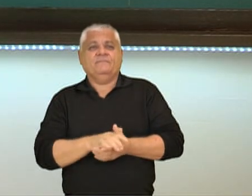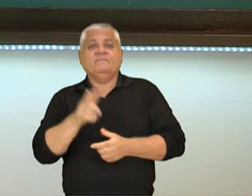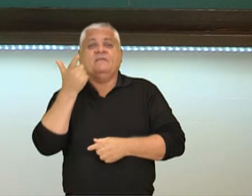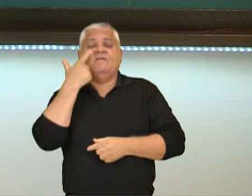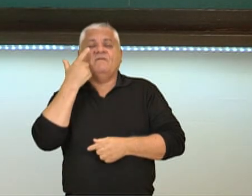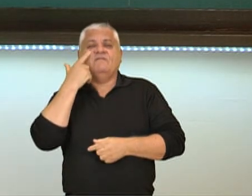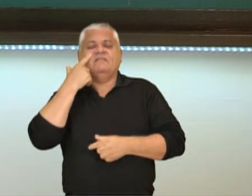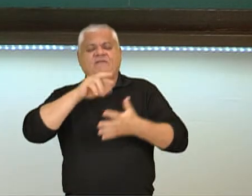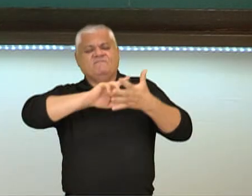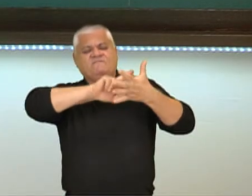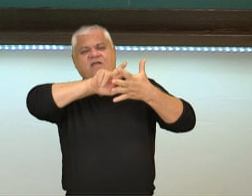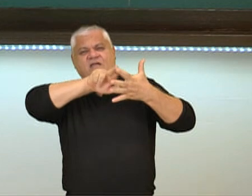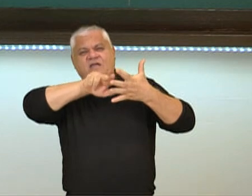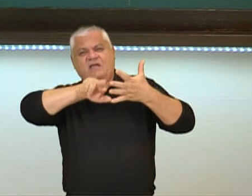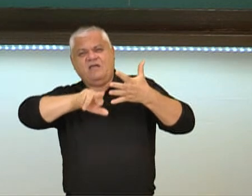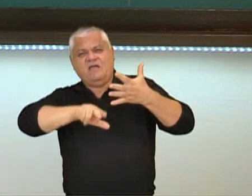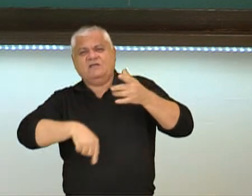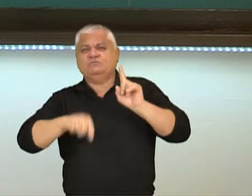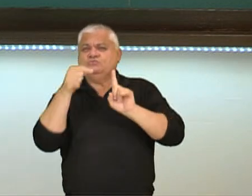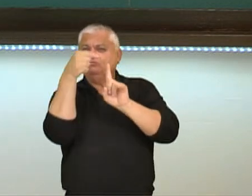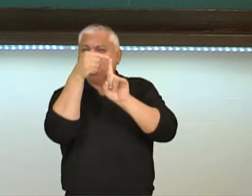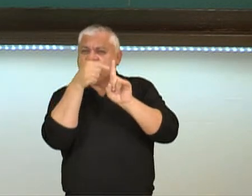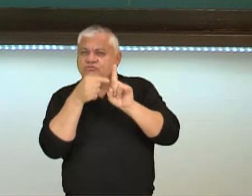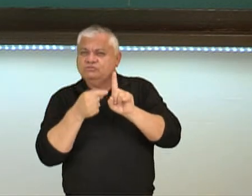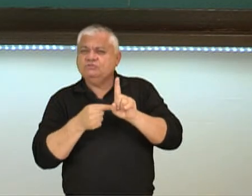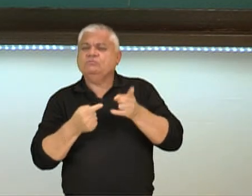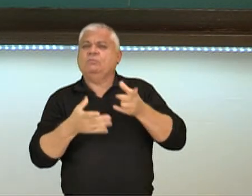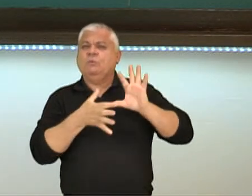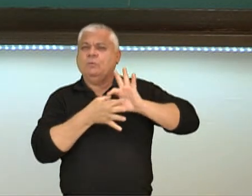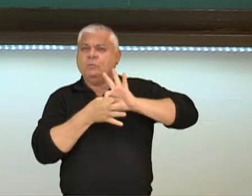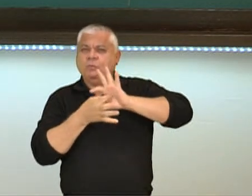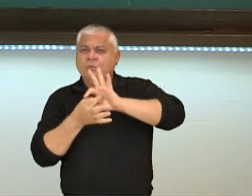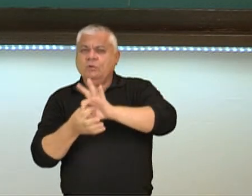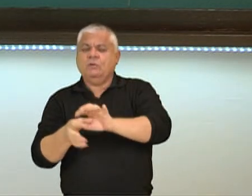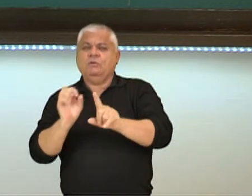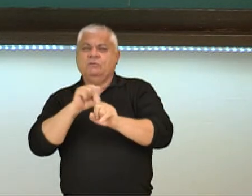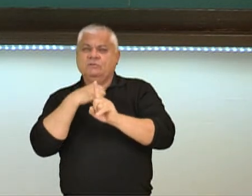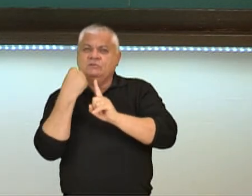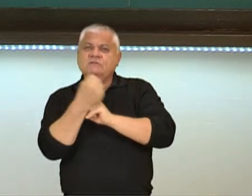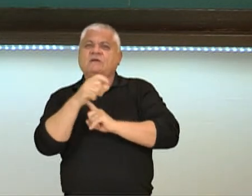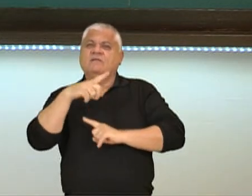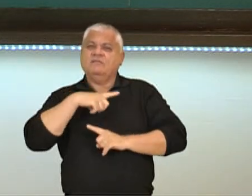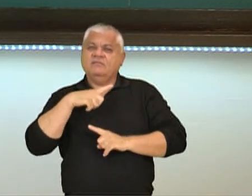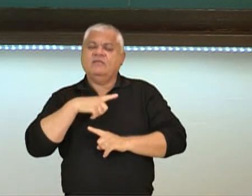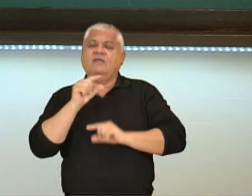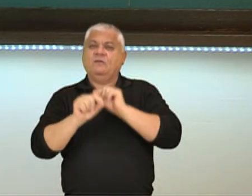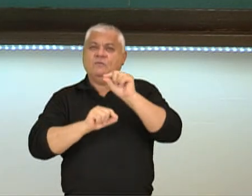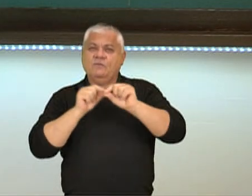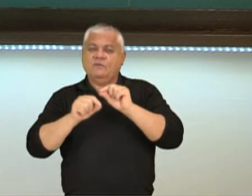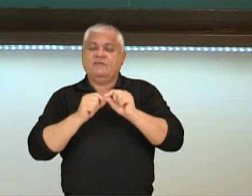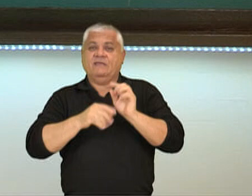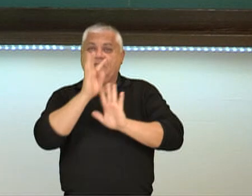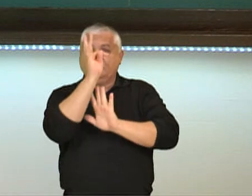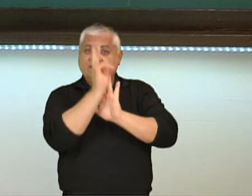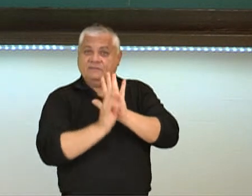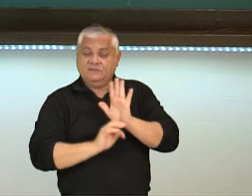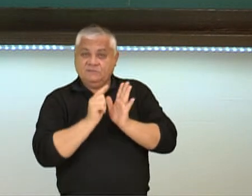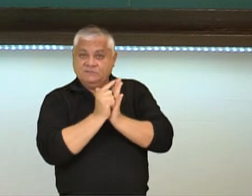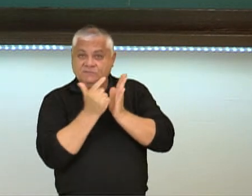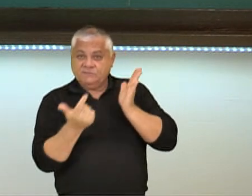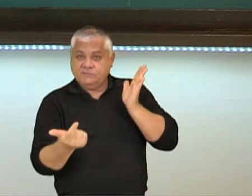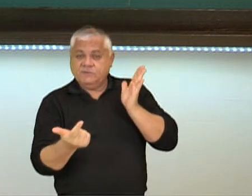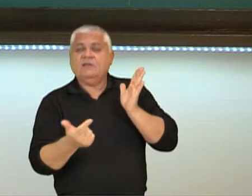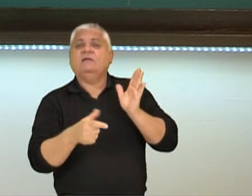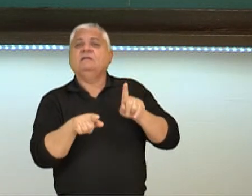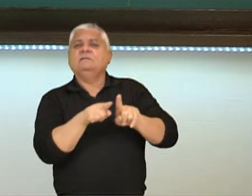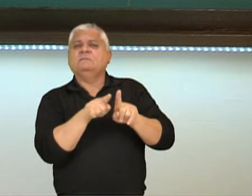ter em vários contextos sociais, você vai ter a circulação dos textos jornalísticos. E